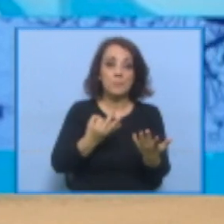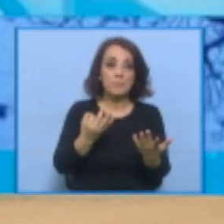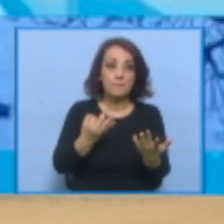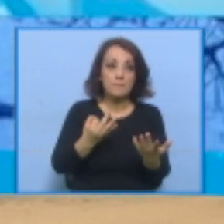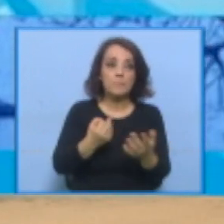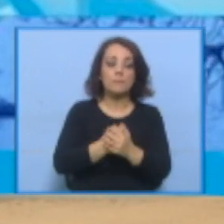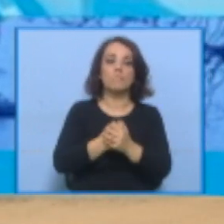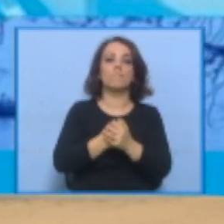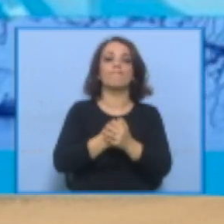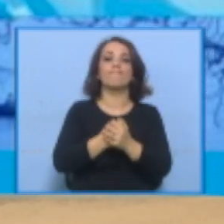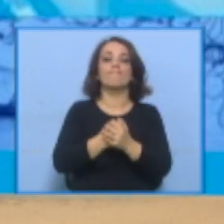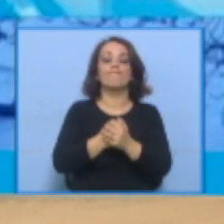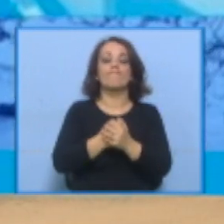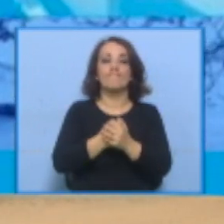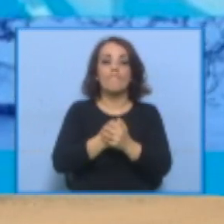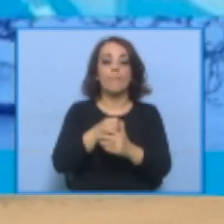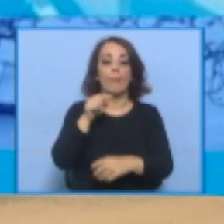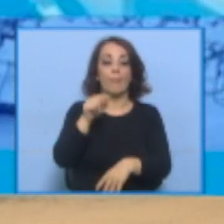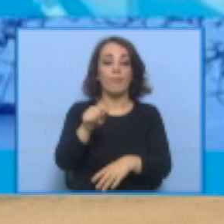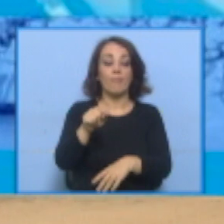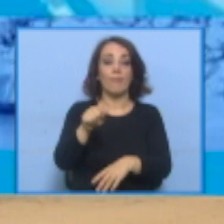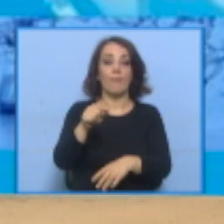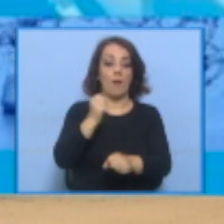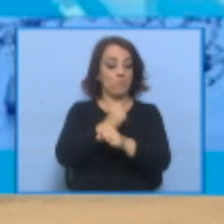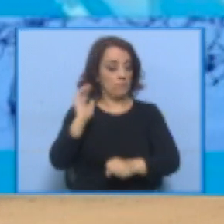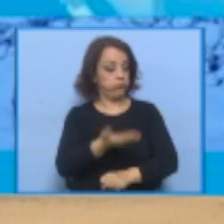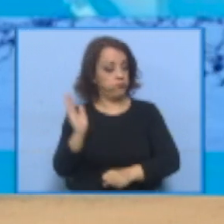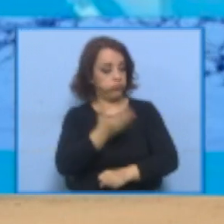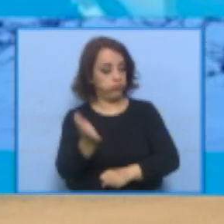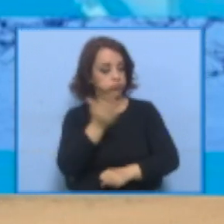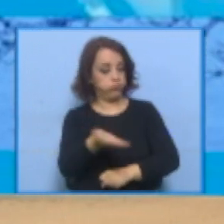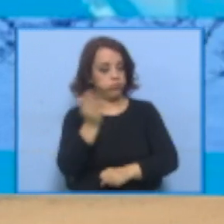a distribuição da riqueza produzida,